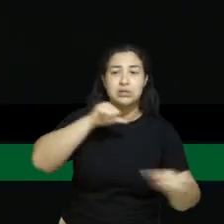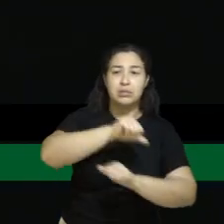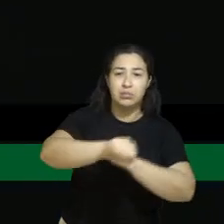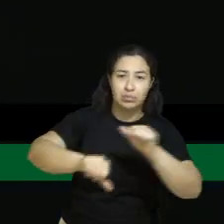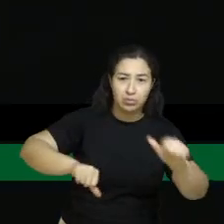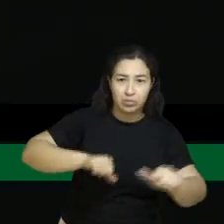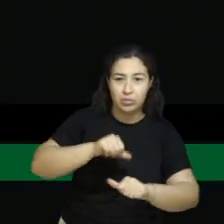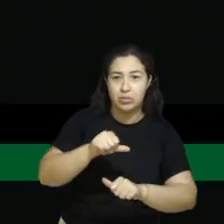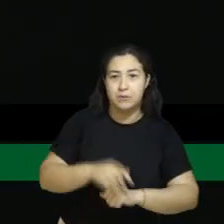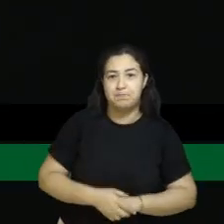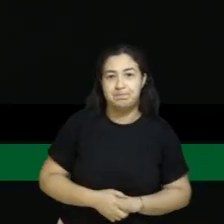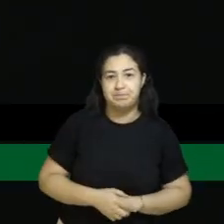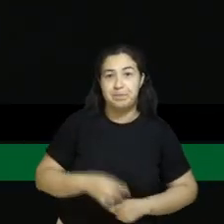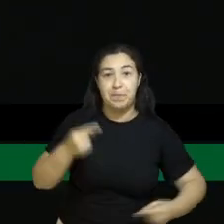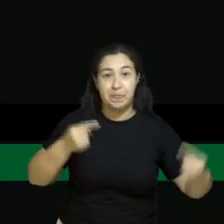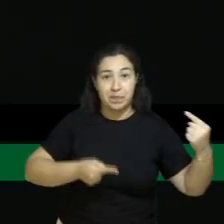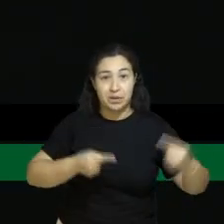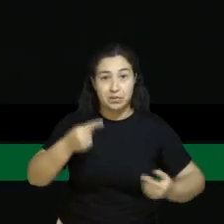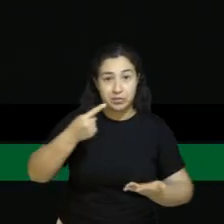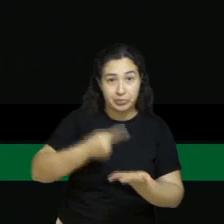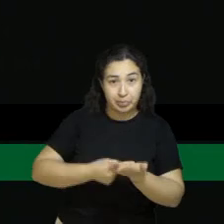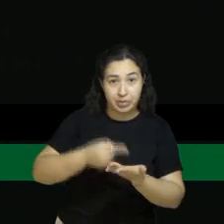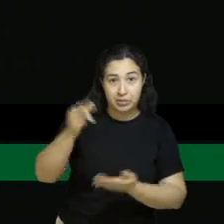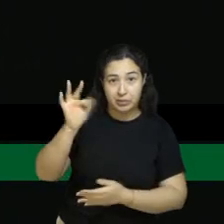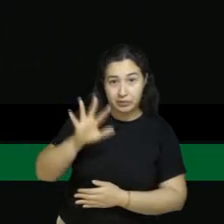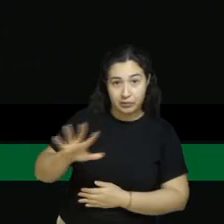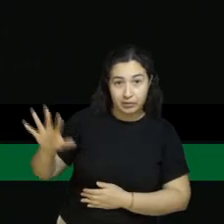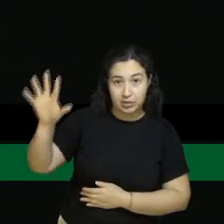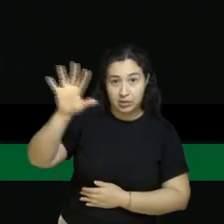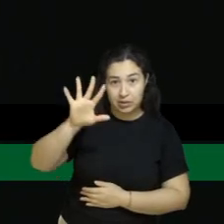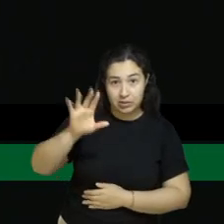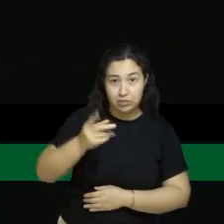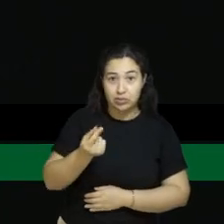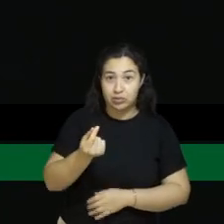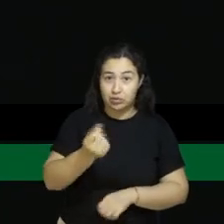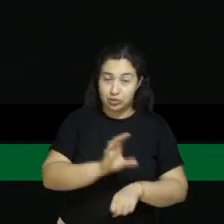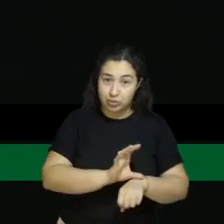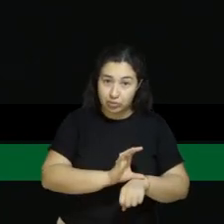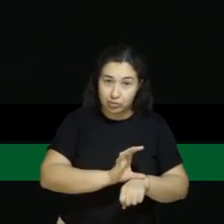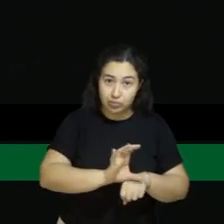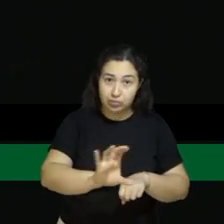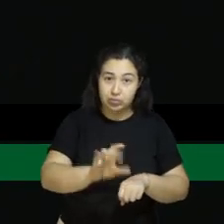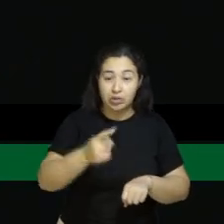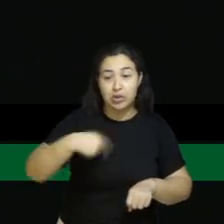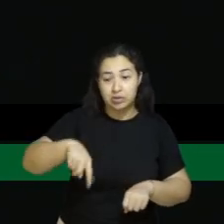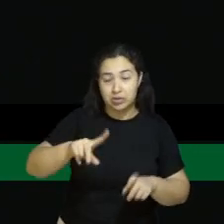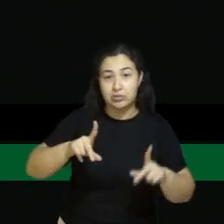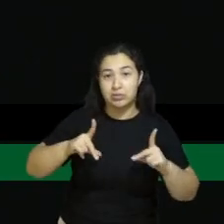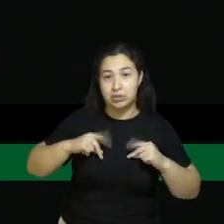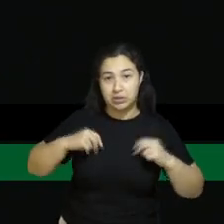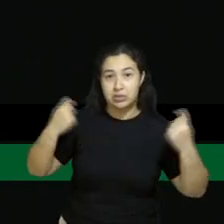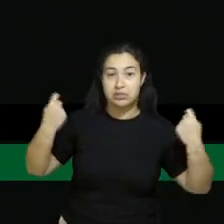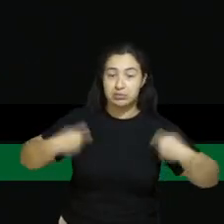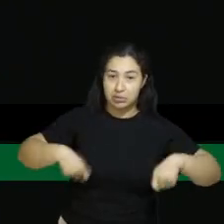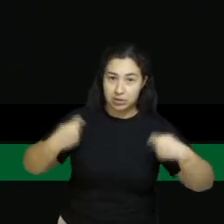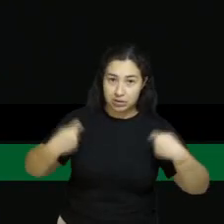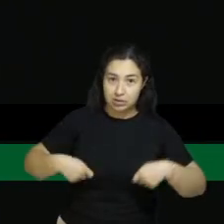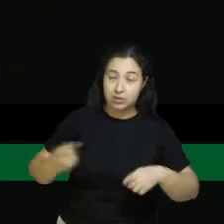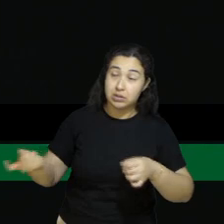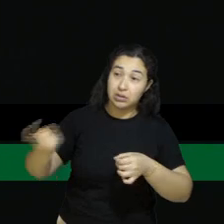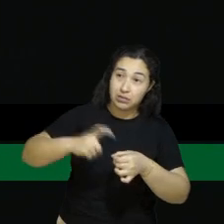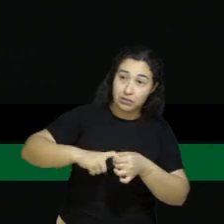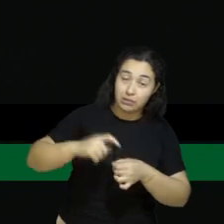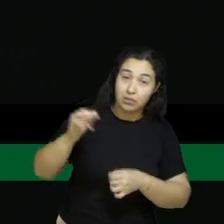A própria discussão do Pacto Federativo, dos investimentos que nós merecemos e precisamos receber da União,